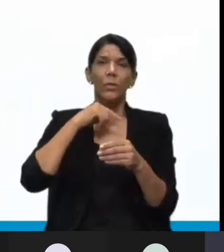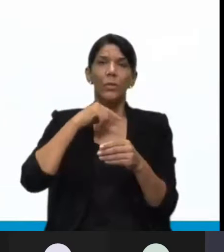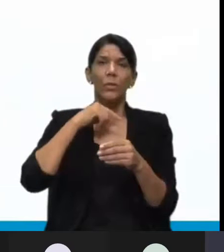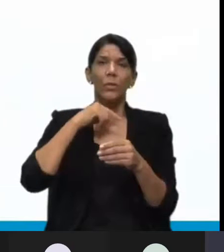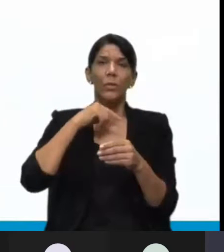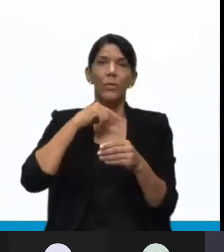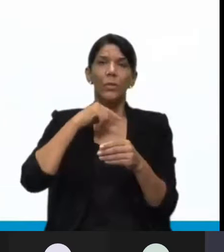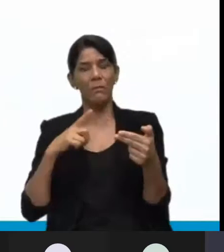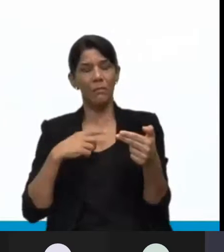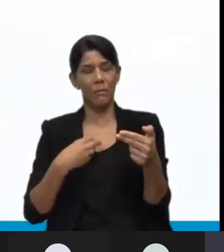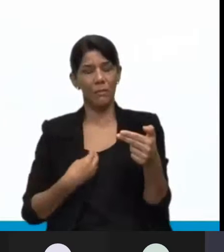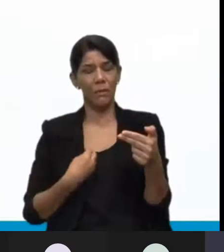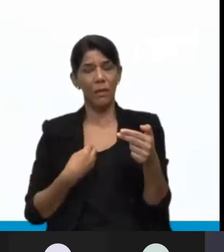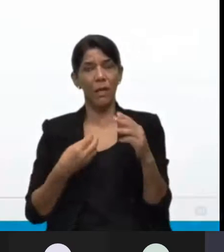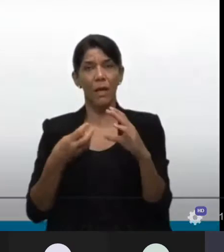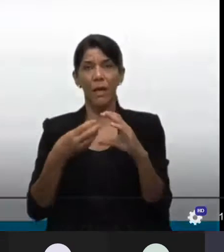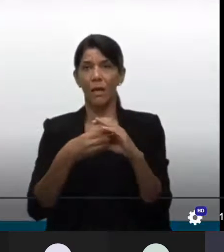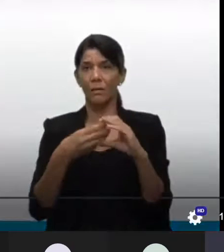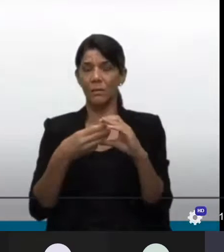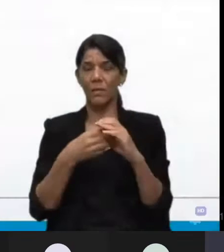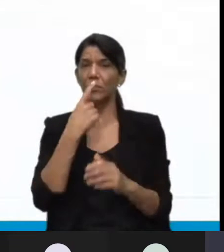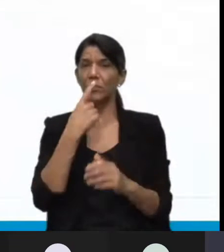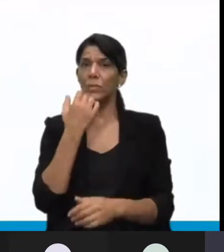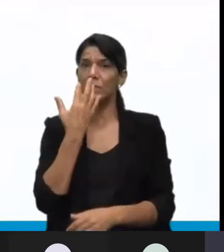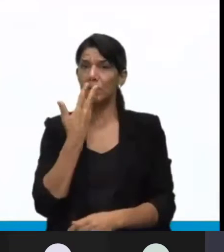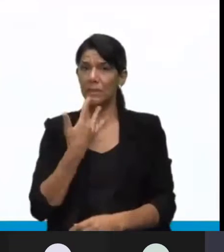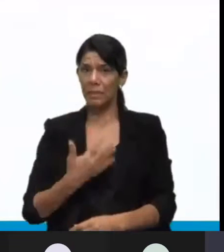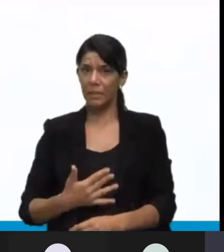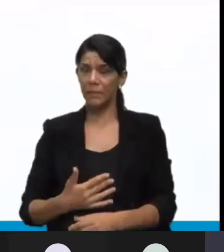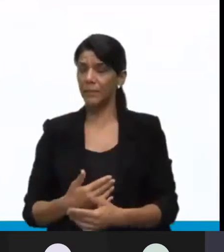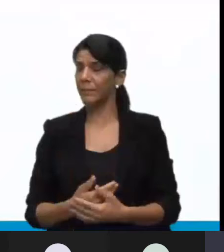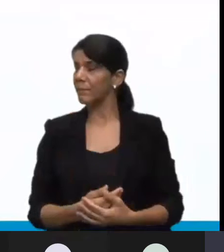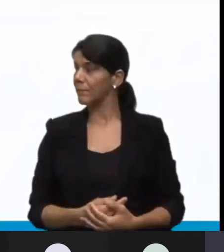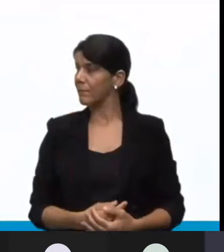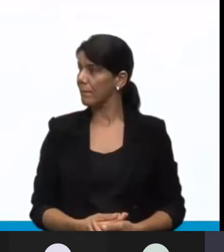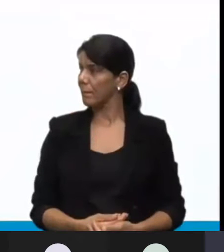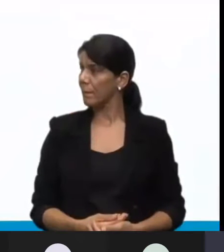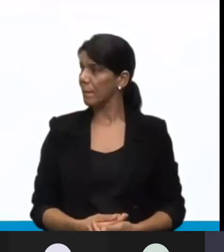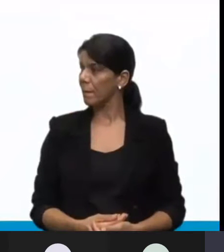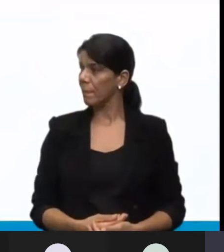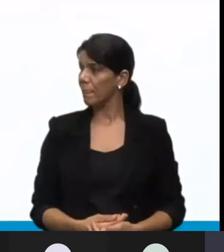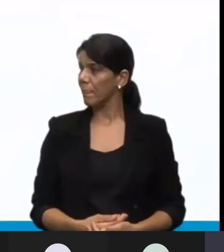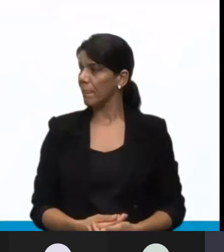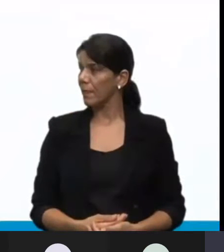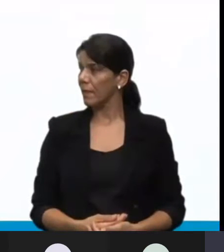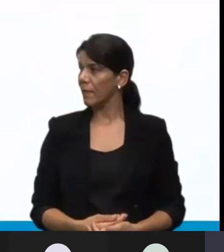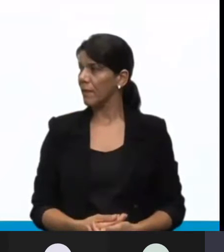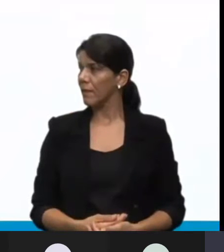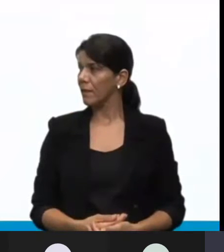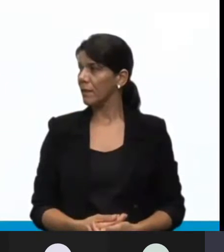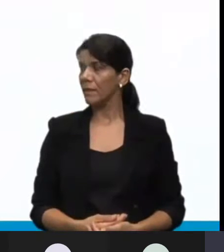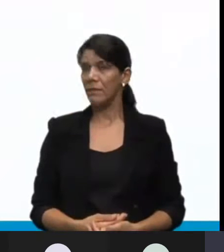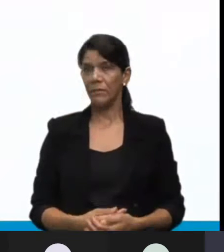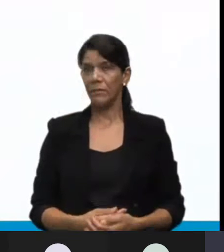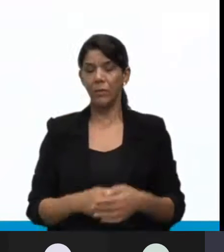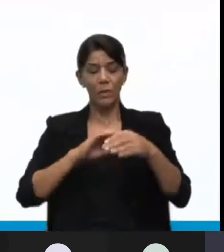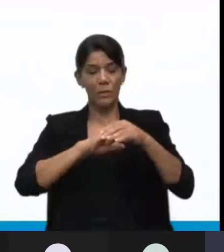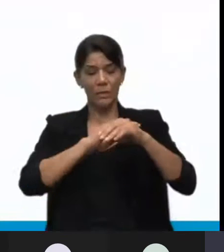observar aí a presença das células sanguíneas. Então, aqui mais uma vez, o capilar com uma única camada de